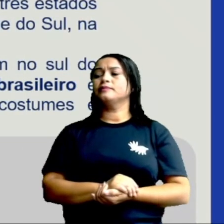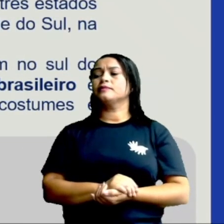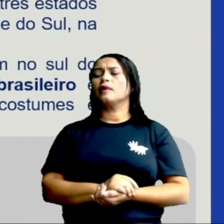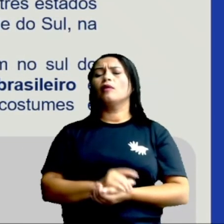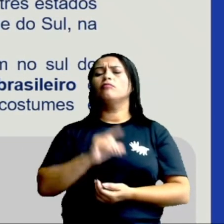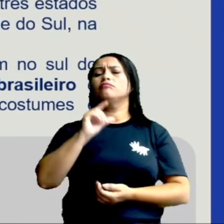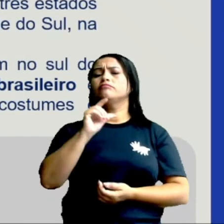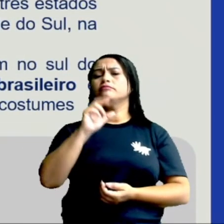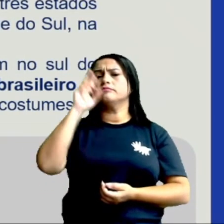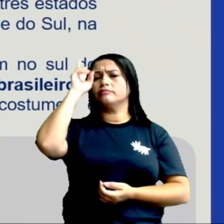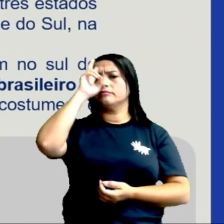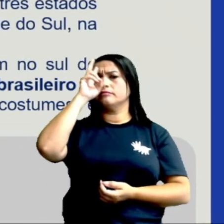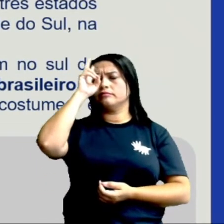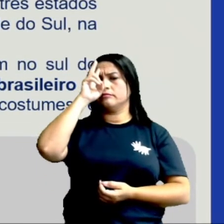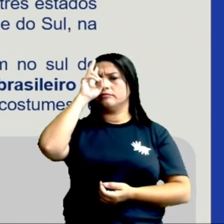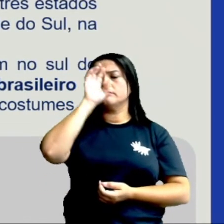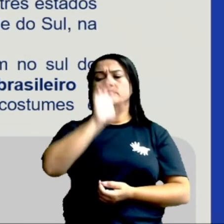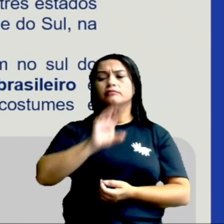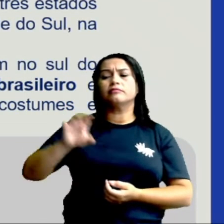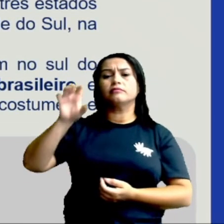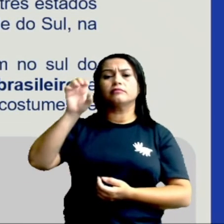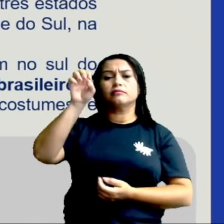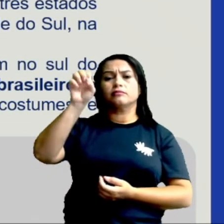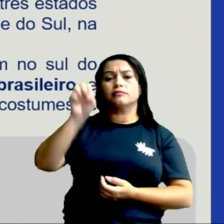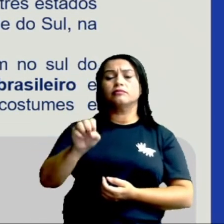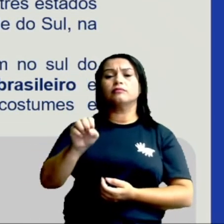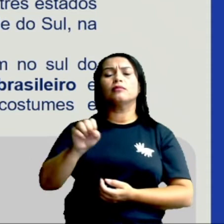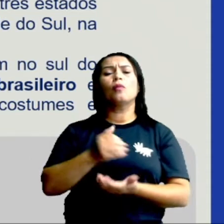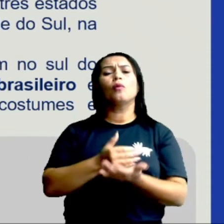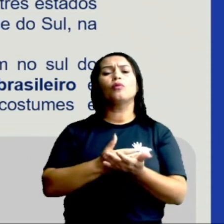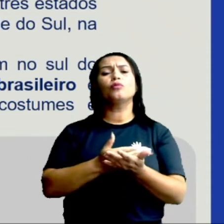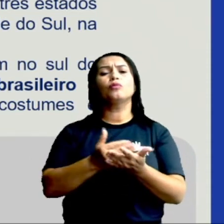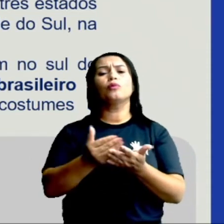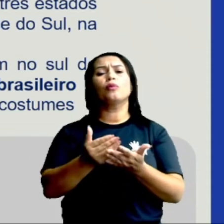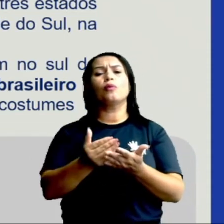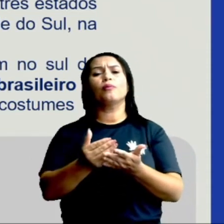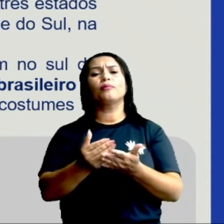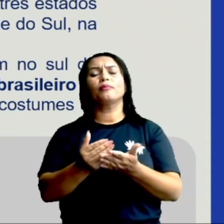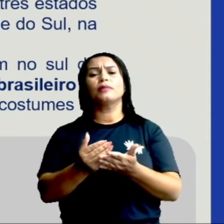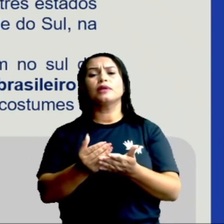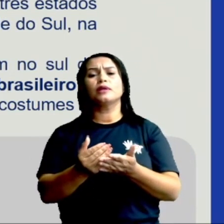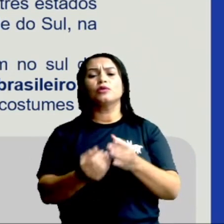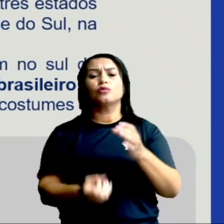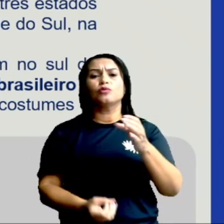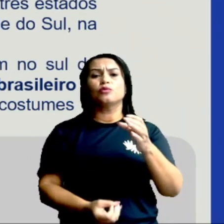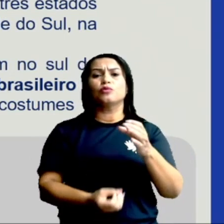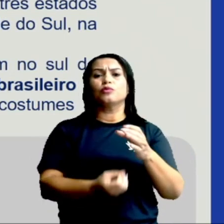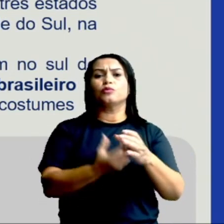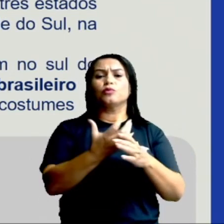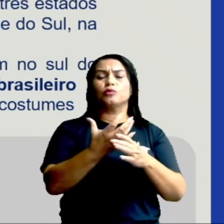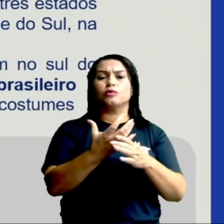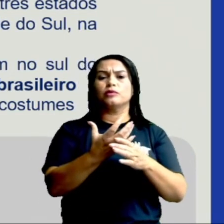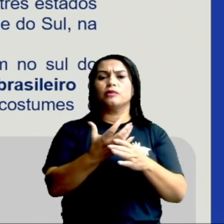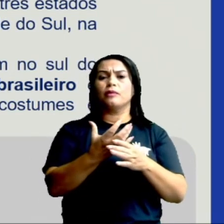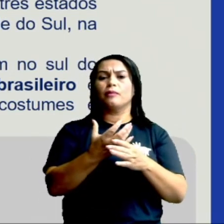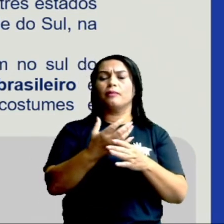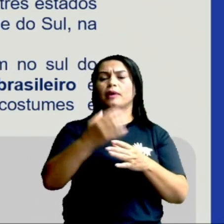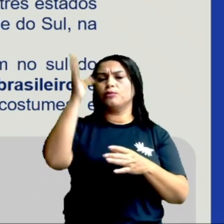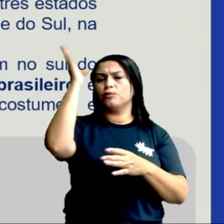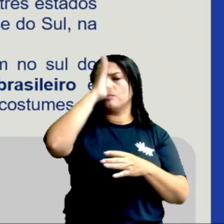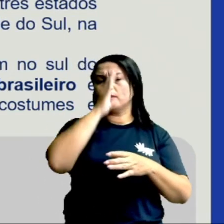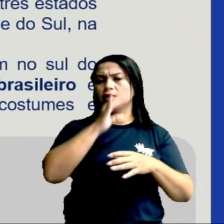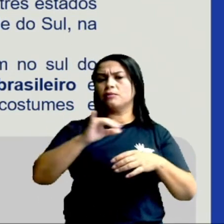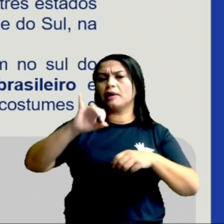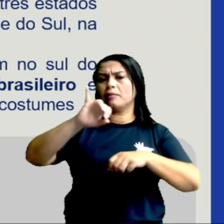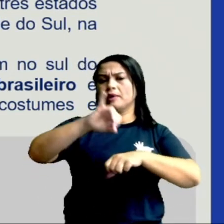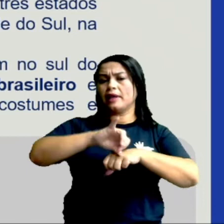Um pouquinho da história dessa região sul. No início da colonização, por ser distante da capital do Brasil na época,